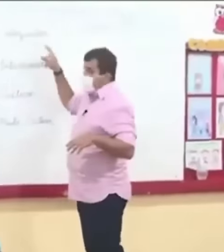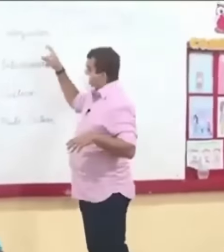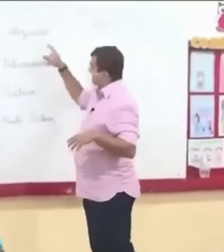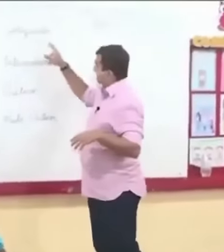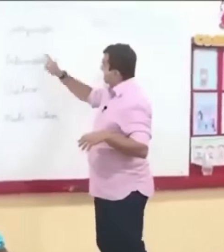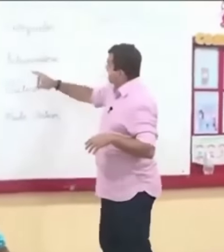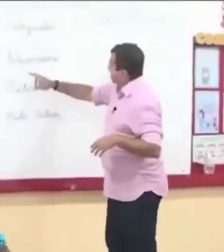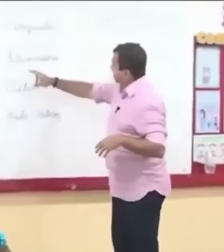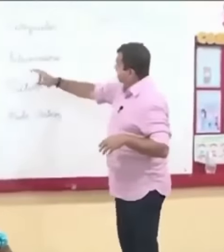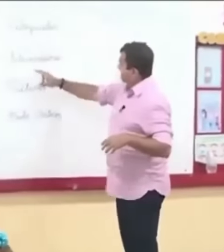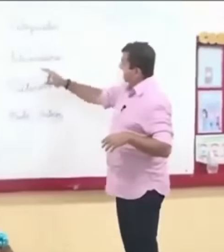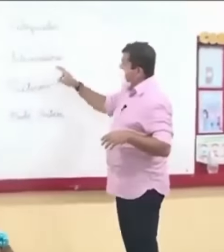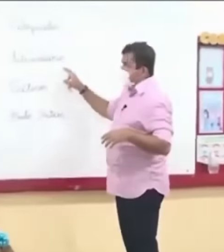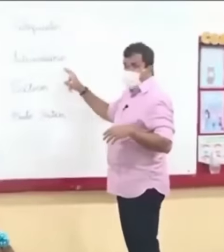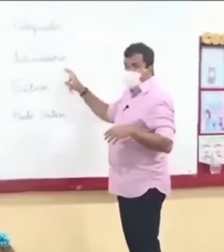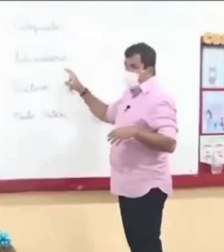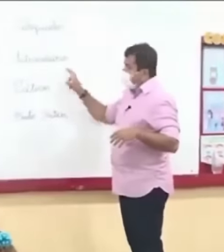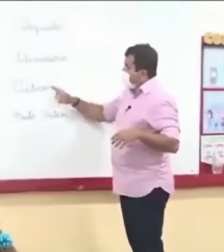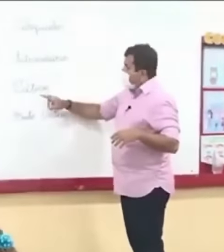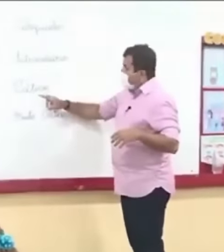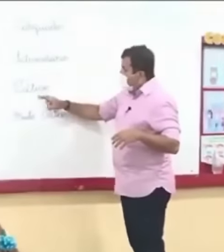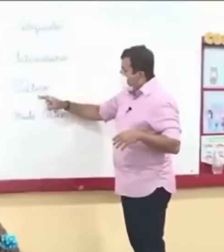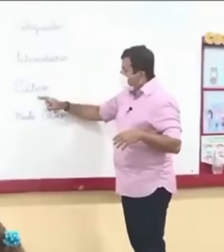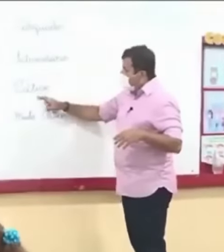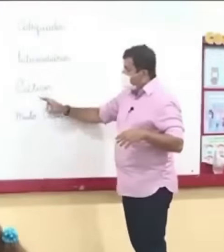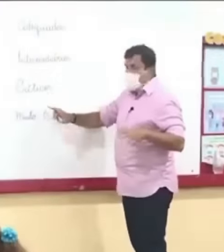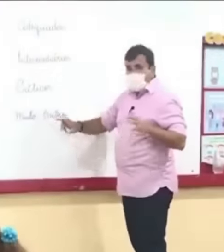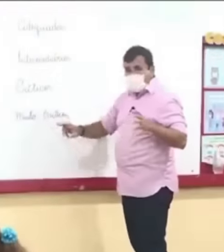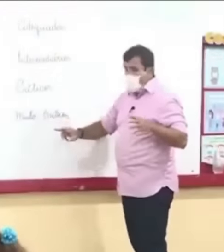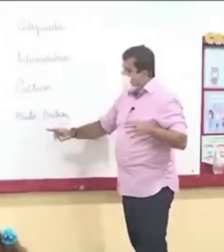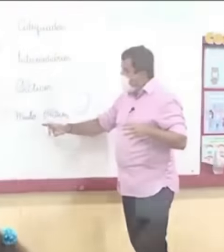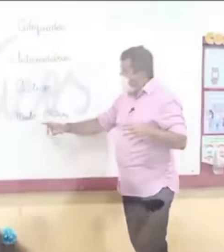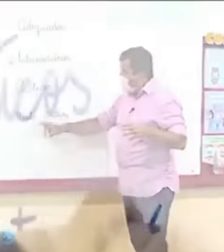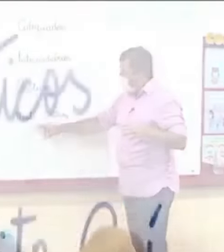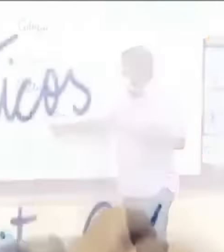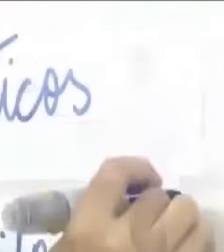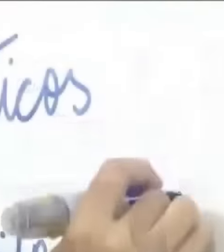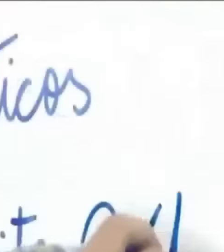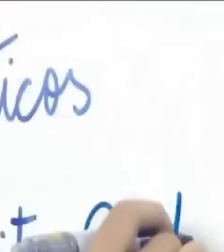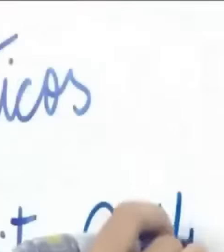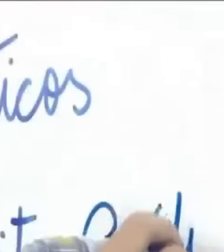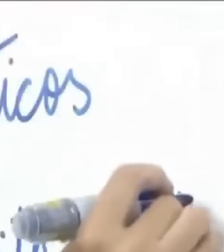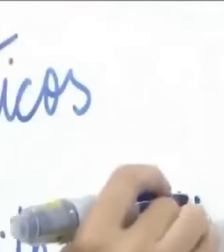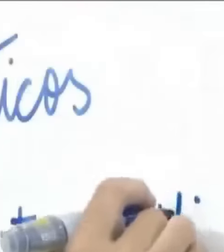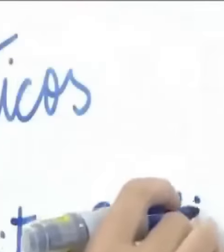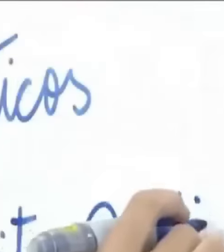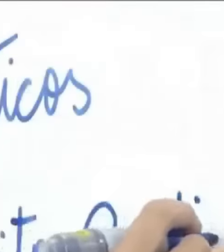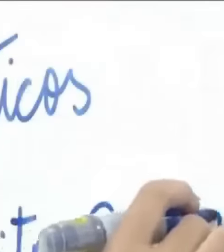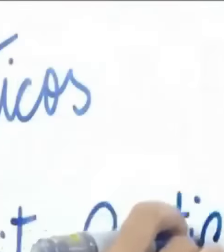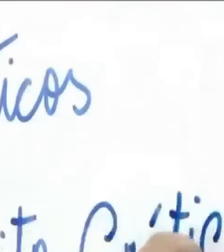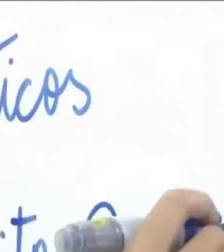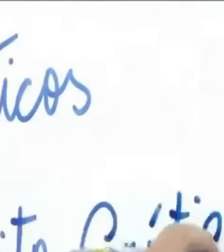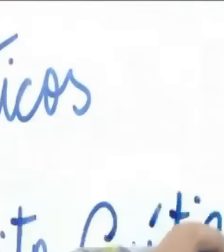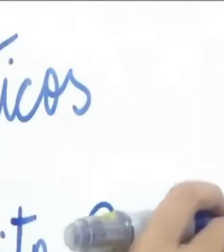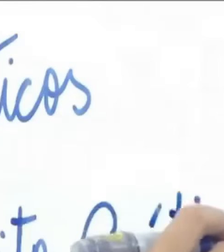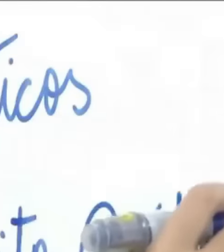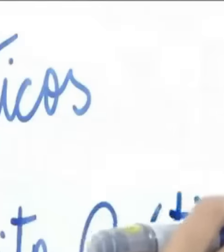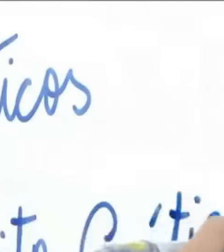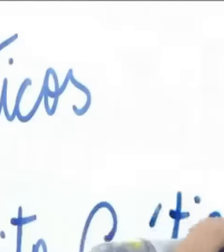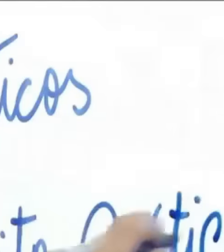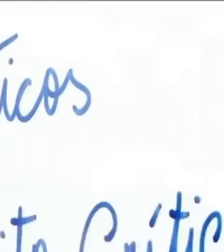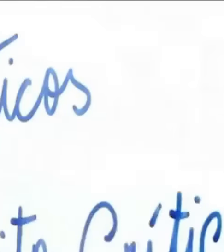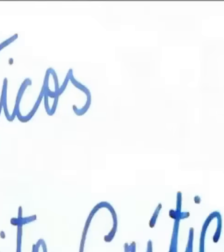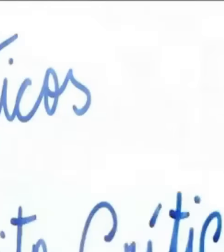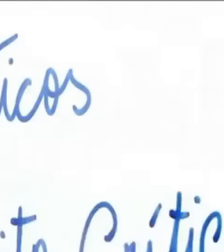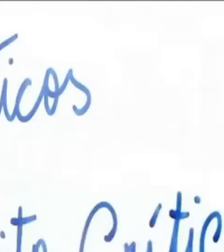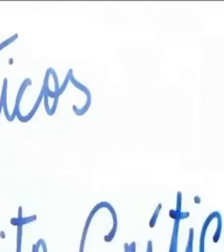adequados, intermediários, críticos ou muito críticos. Muito críticos significa